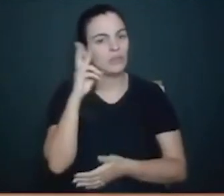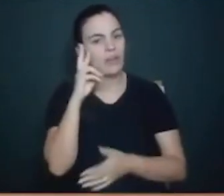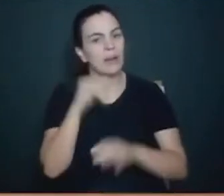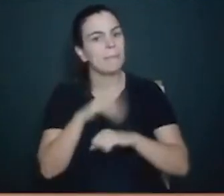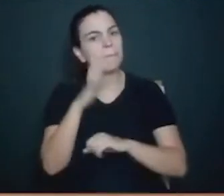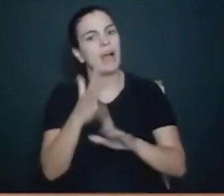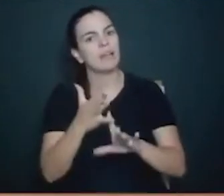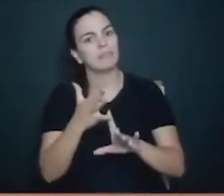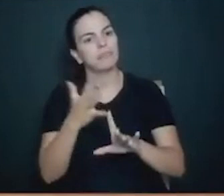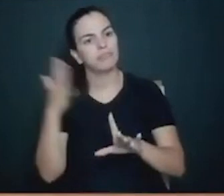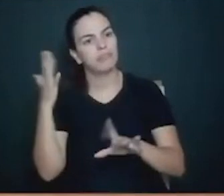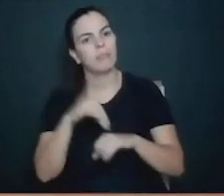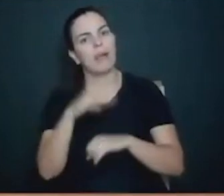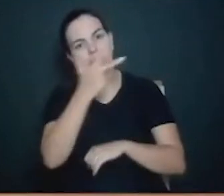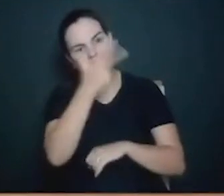falando,